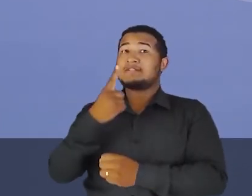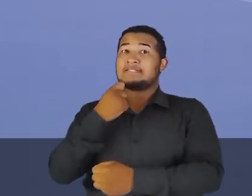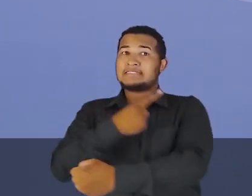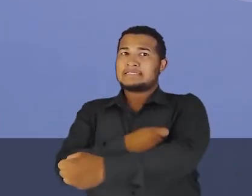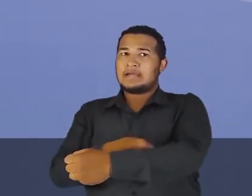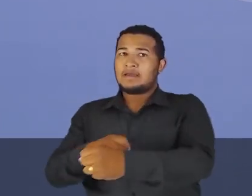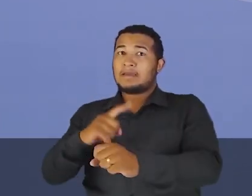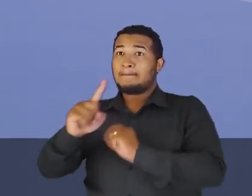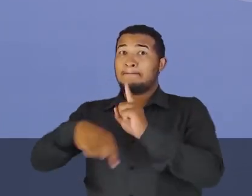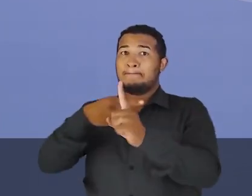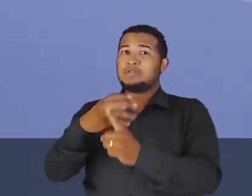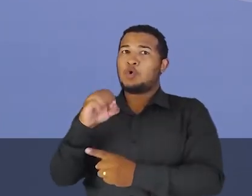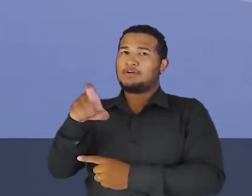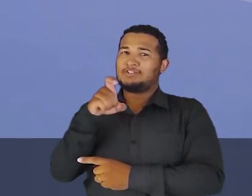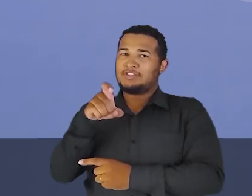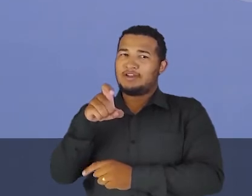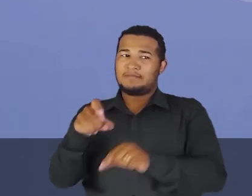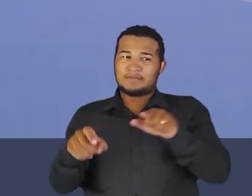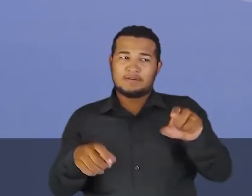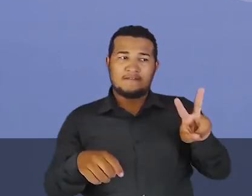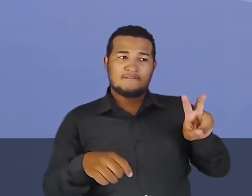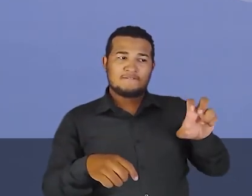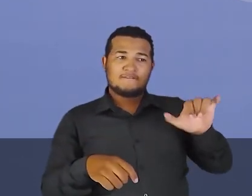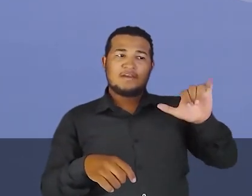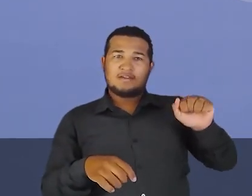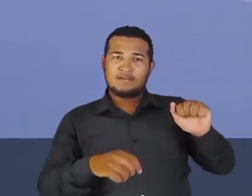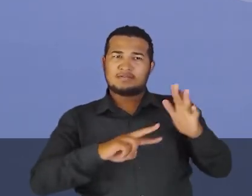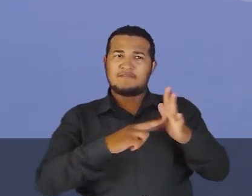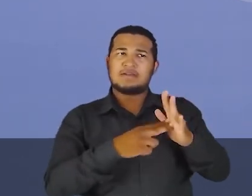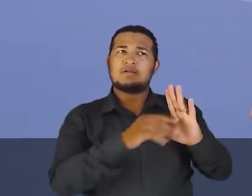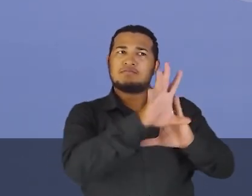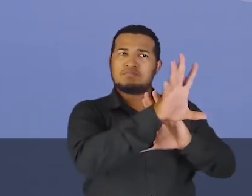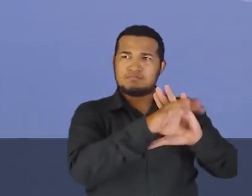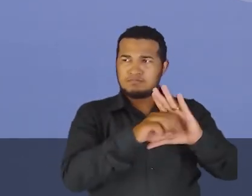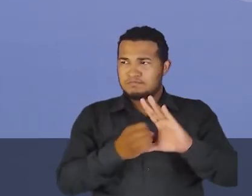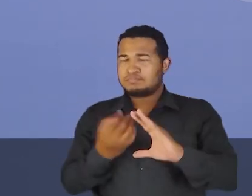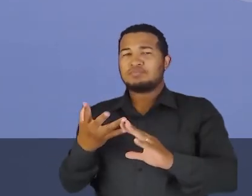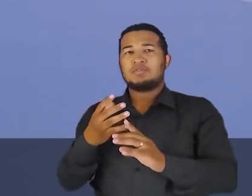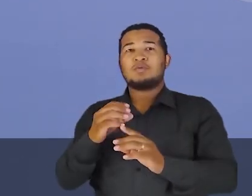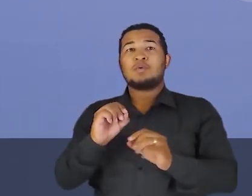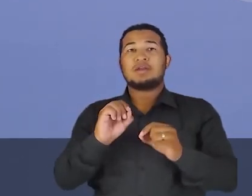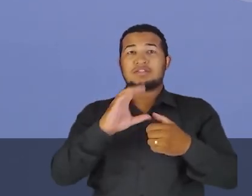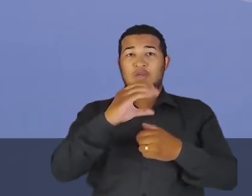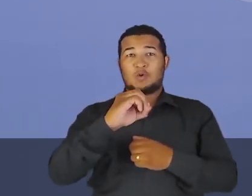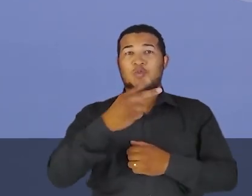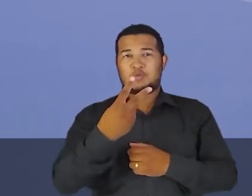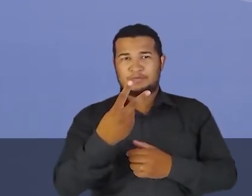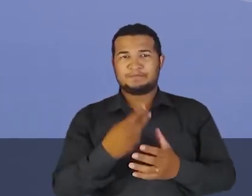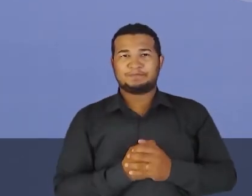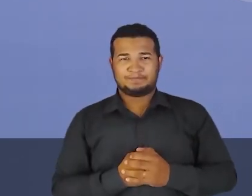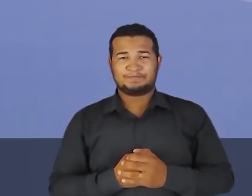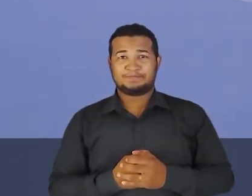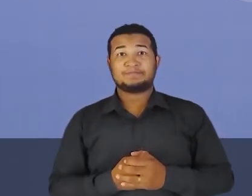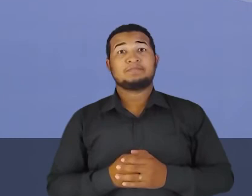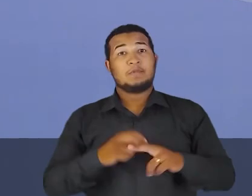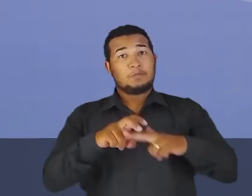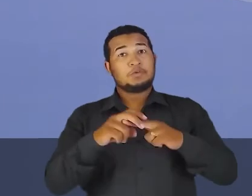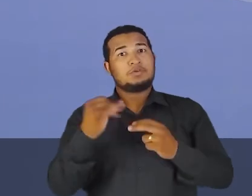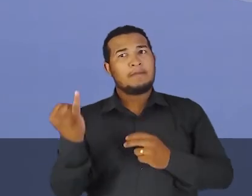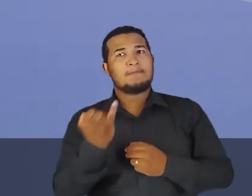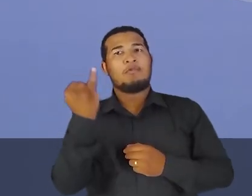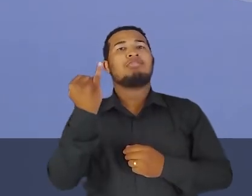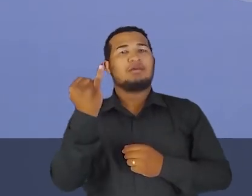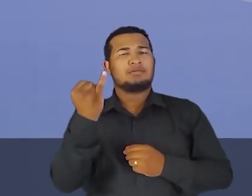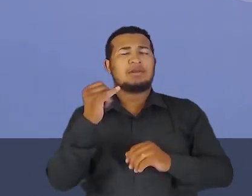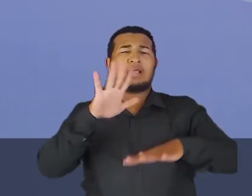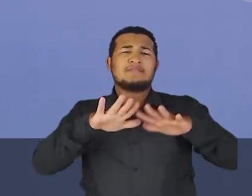em oxigênio e a veia vai devolver um sangue rico em gás carbônico. Geralmente, ok? Então, muito importante que vocês saibam. E